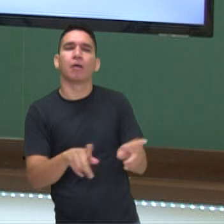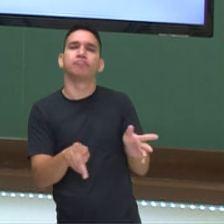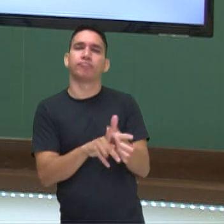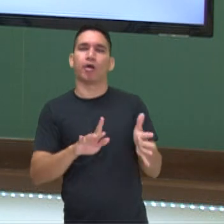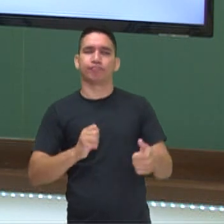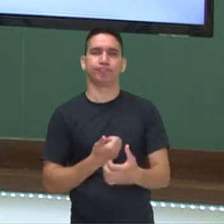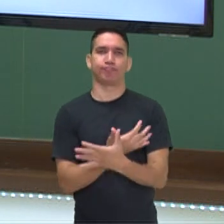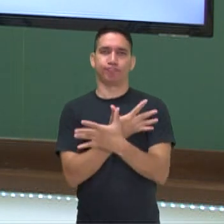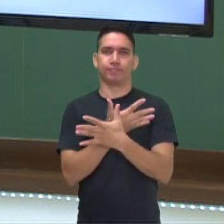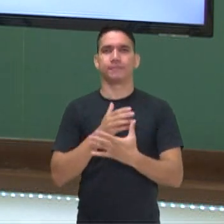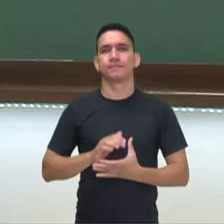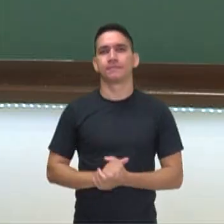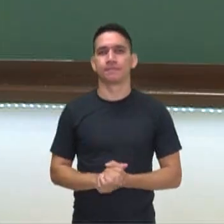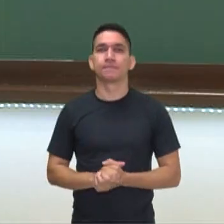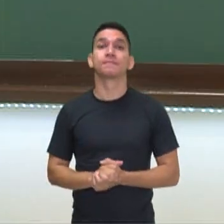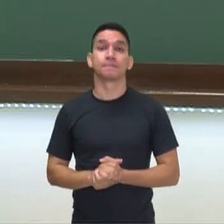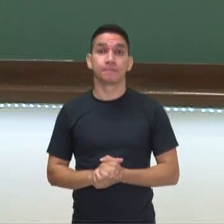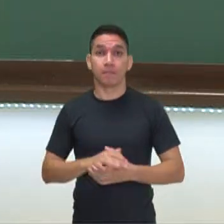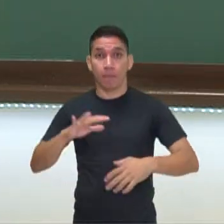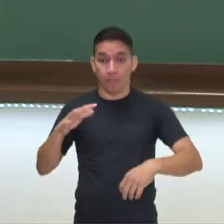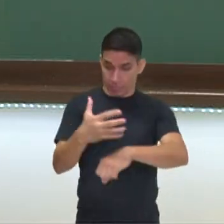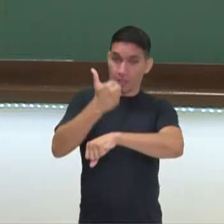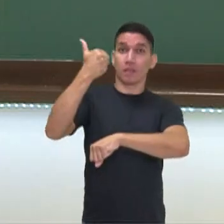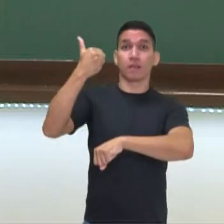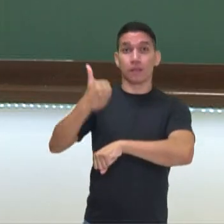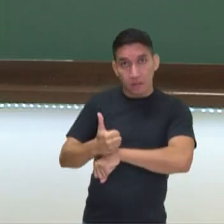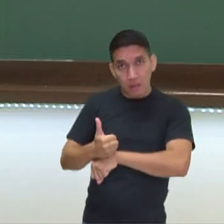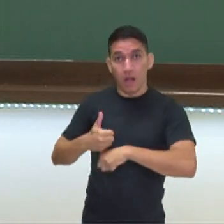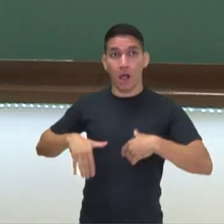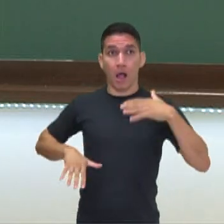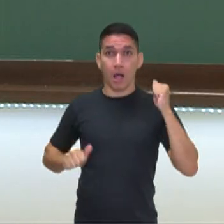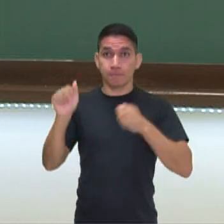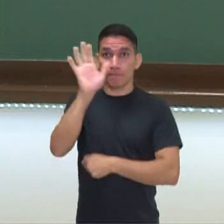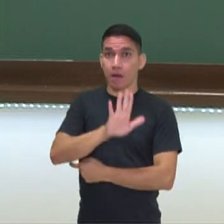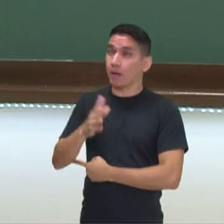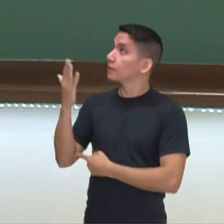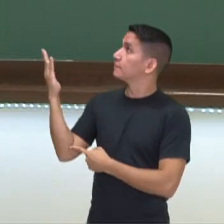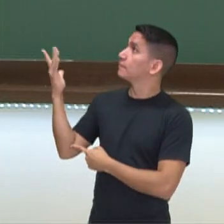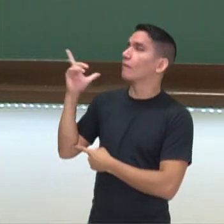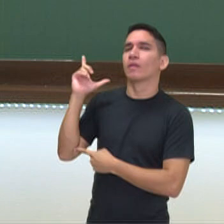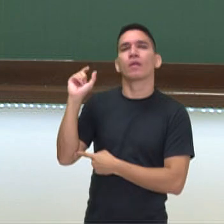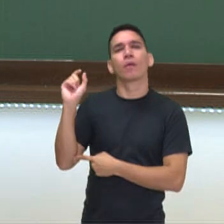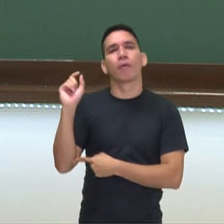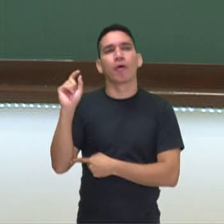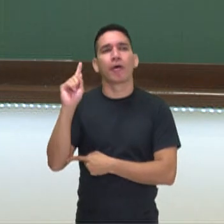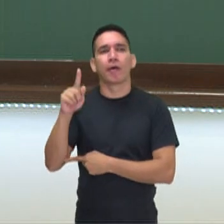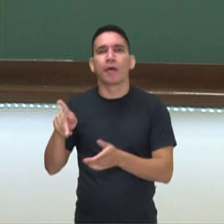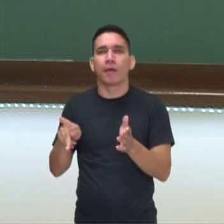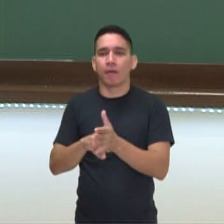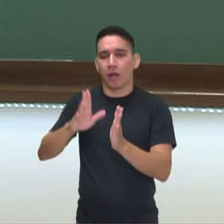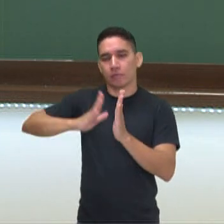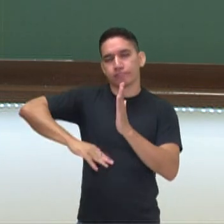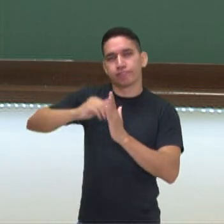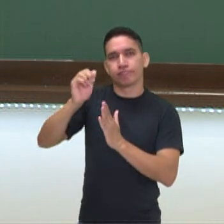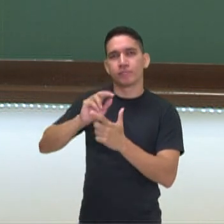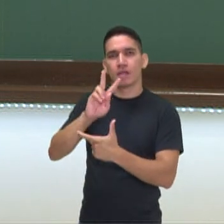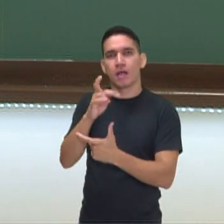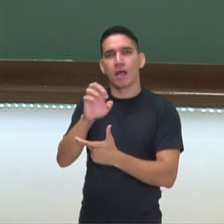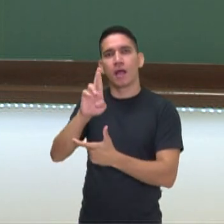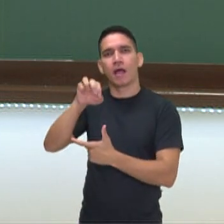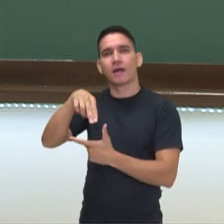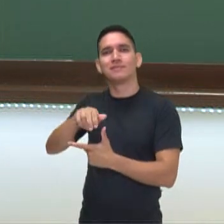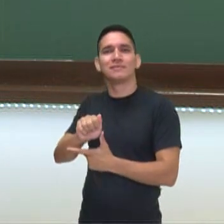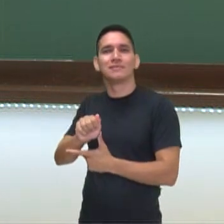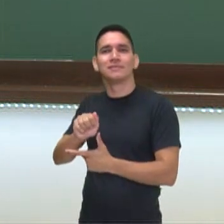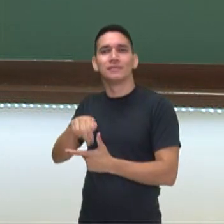Azteca. Beleza? Conquista espanhola, né? Olha essa imagem aqui do Hernán Cortés, né? Essa